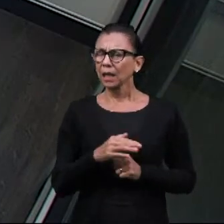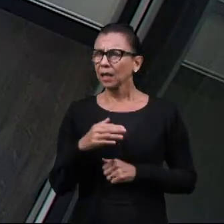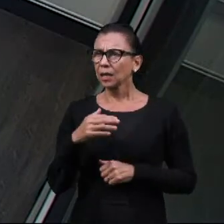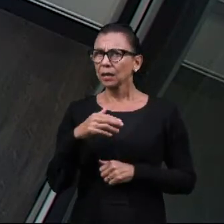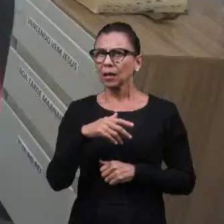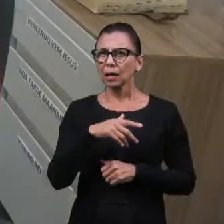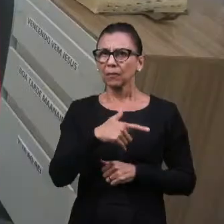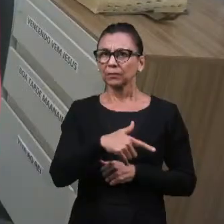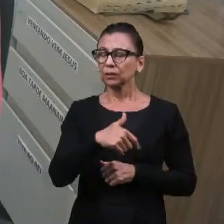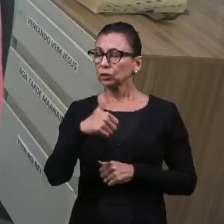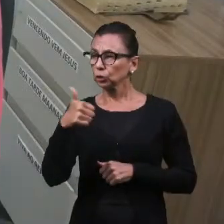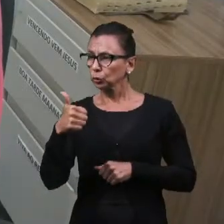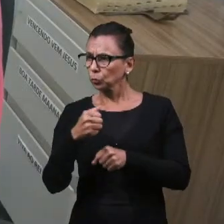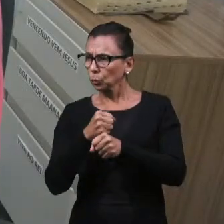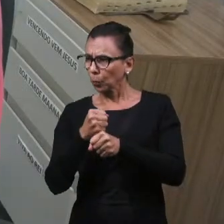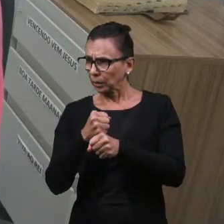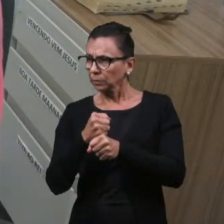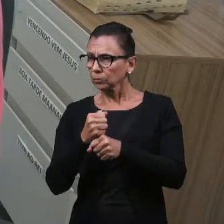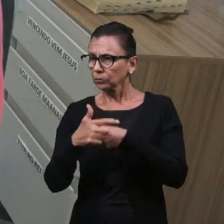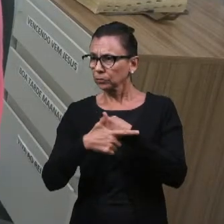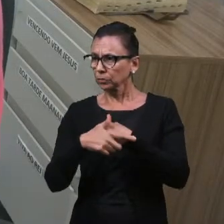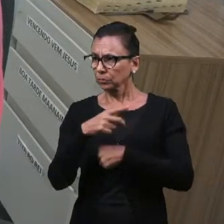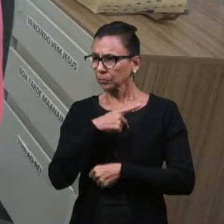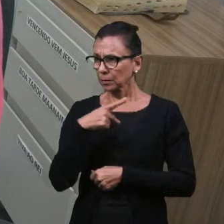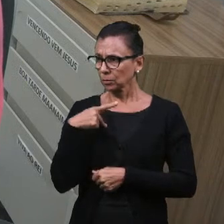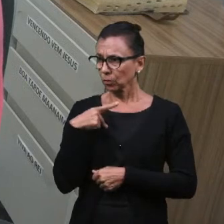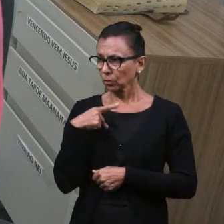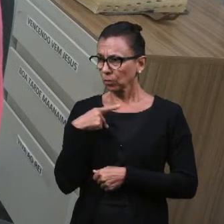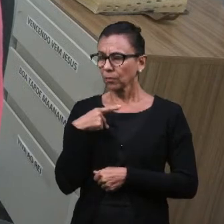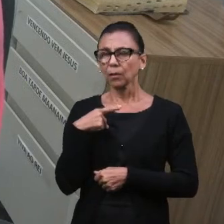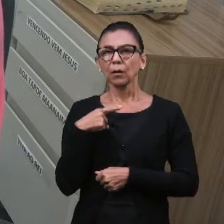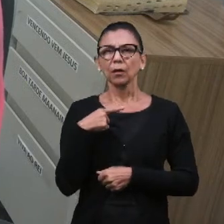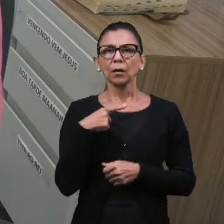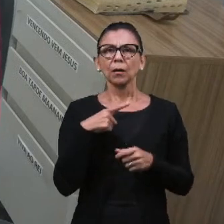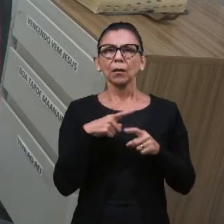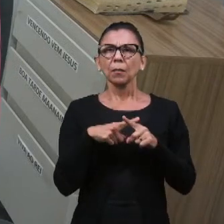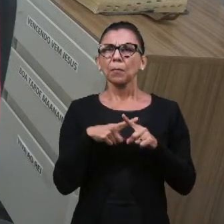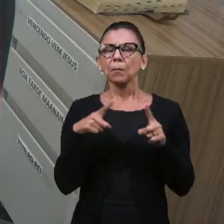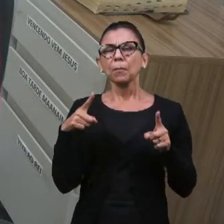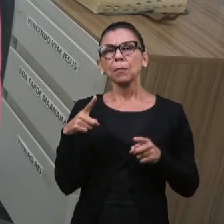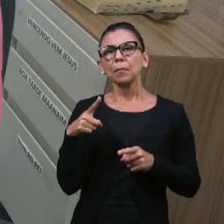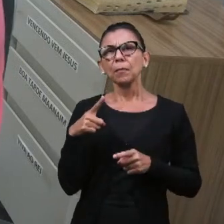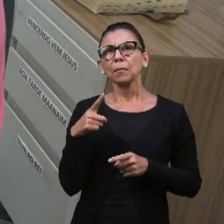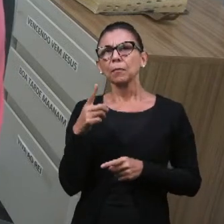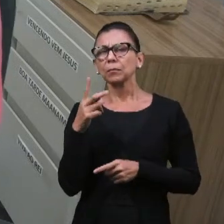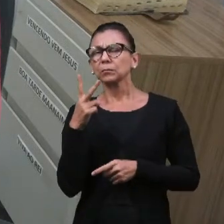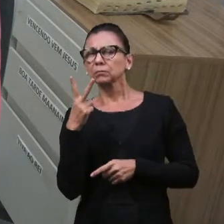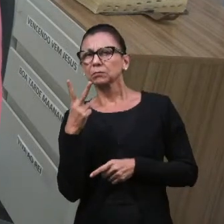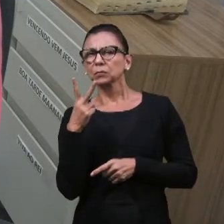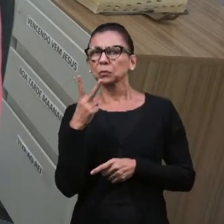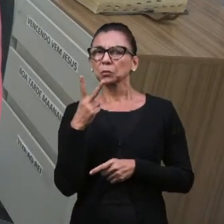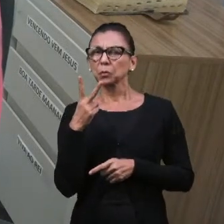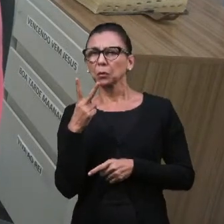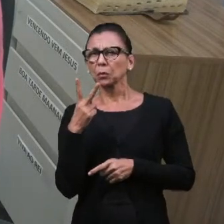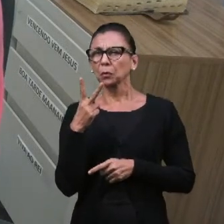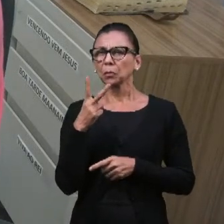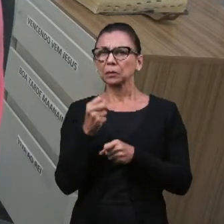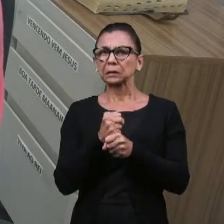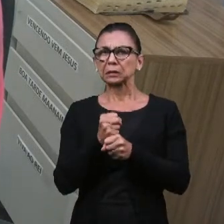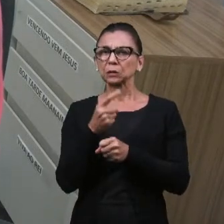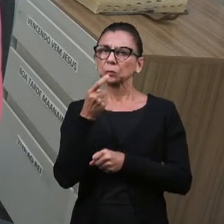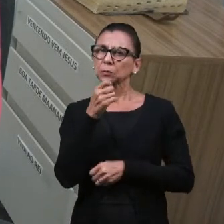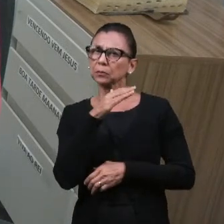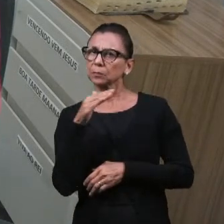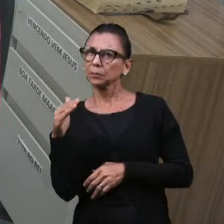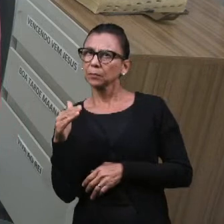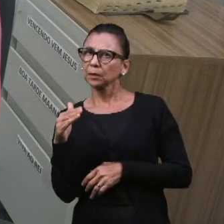da Palavra, mas tivemos 2 anos, os últimos 2 anos, vamos colocar aqui, 1 ano e meio, 2 anos, foram